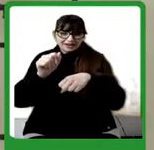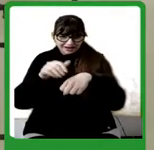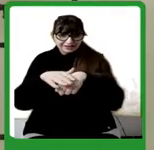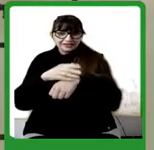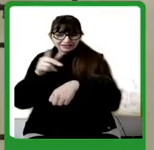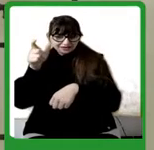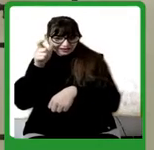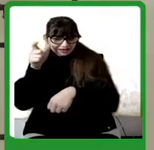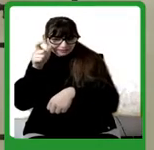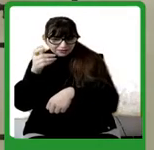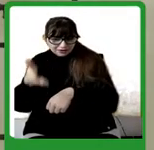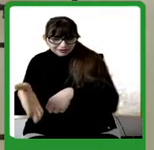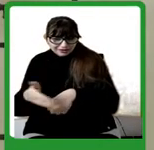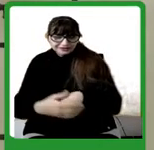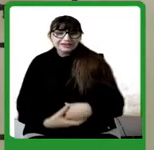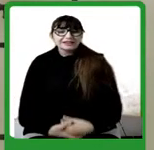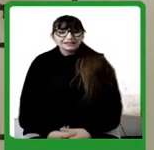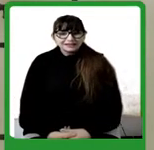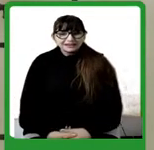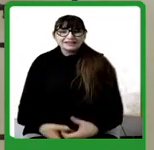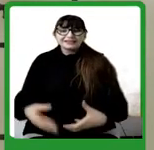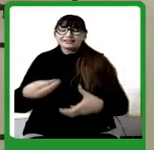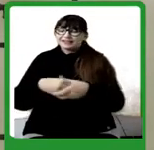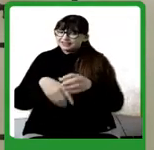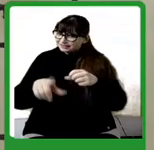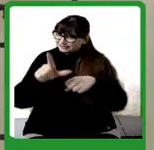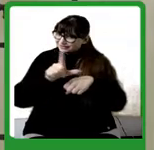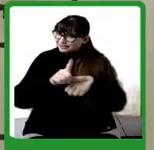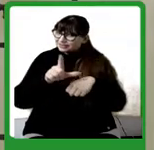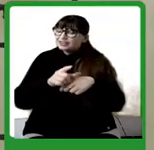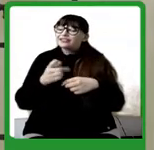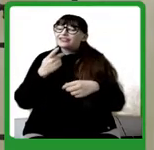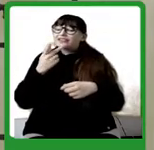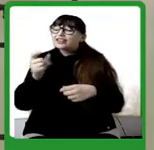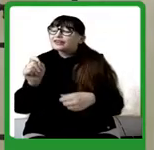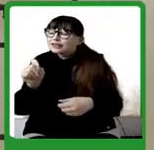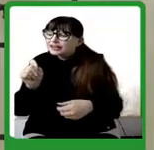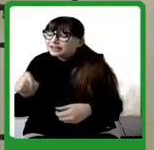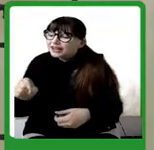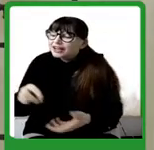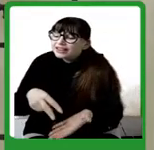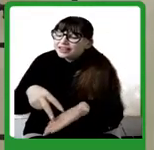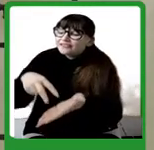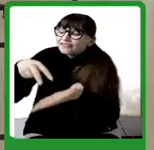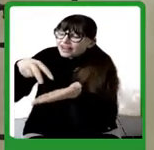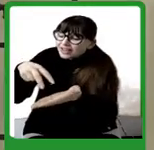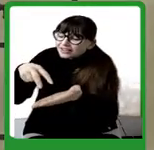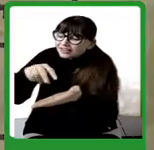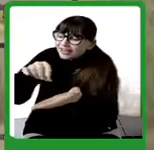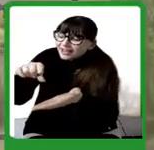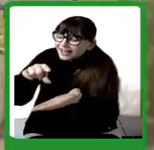tirado no chão, dentro das lojas, vai conversar, falar o quê? Levanta dali, Enzo José.